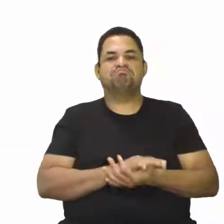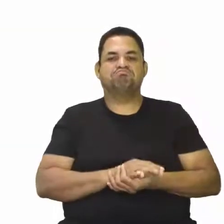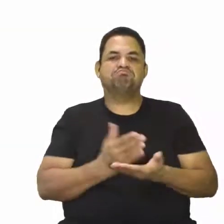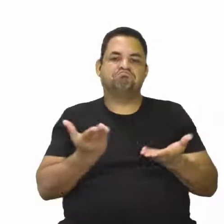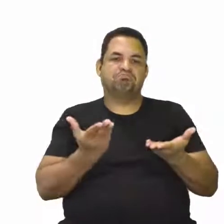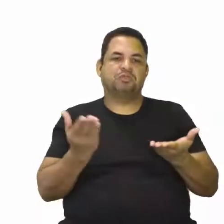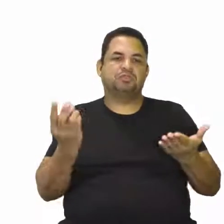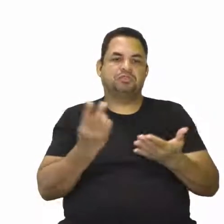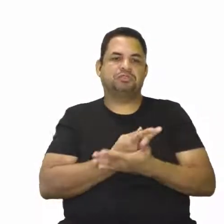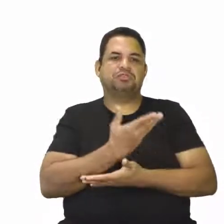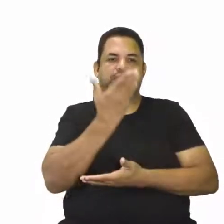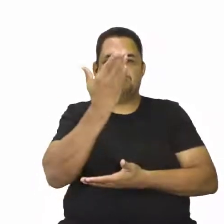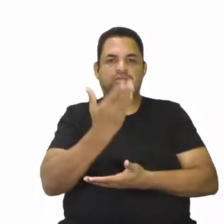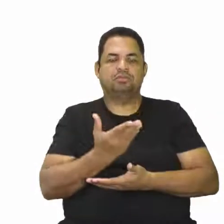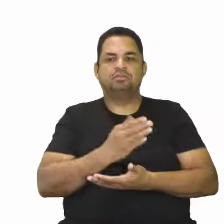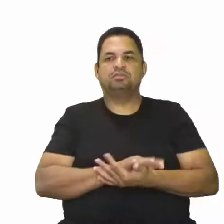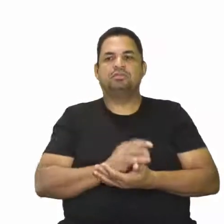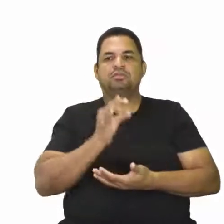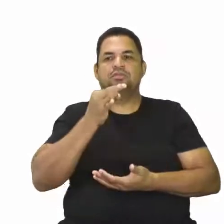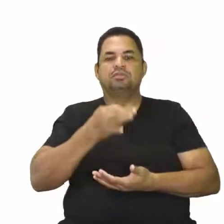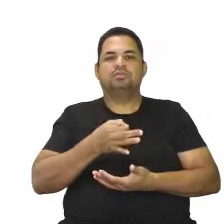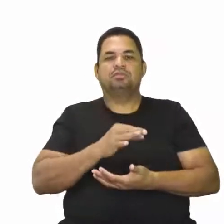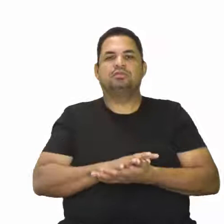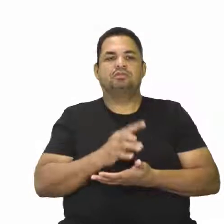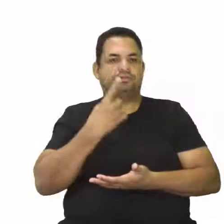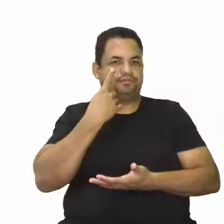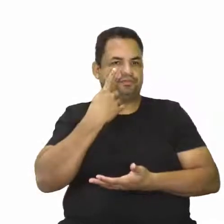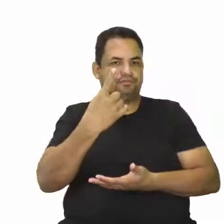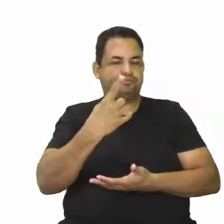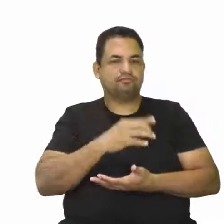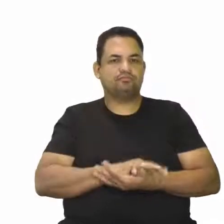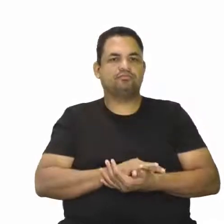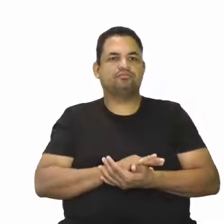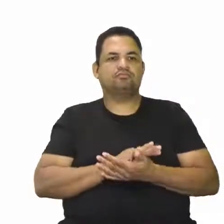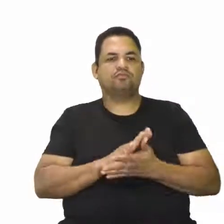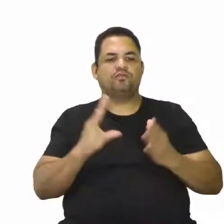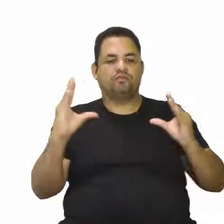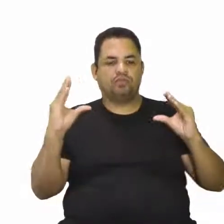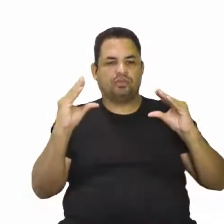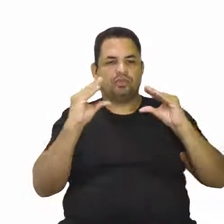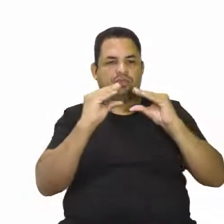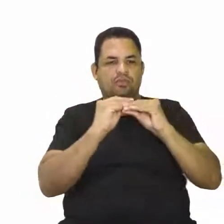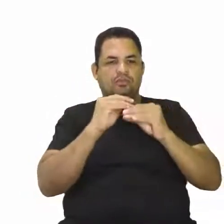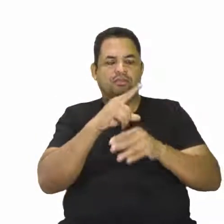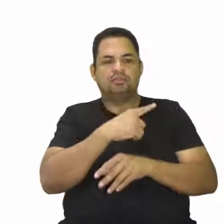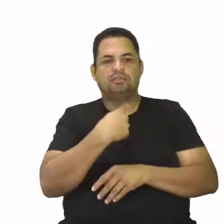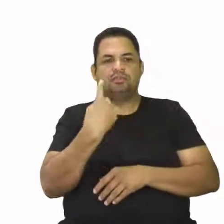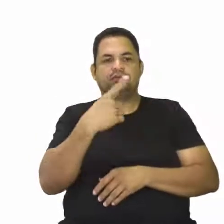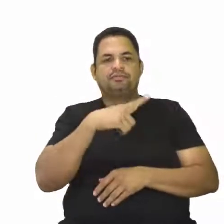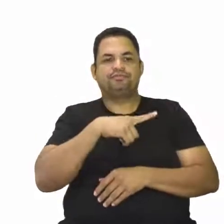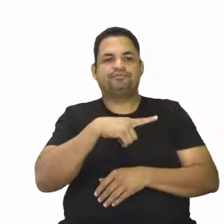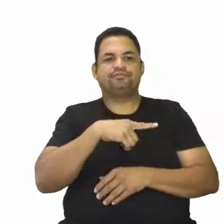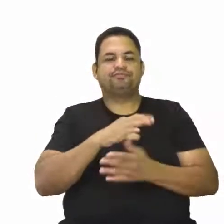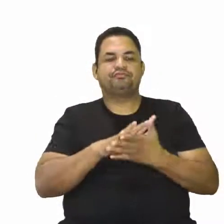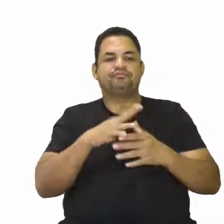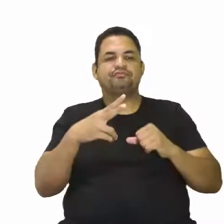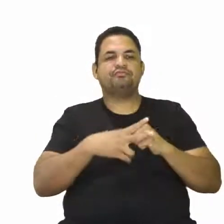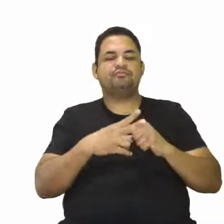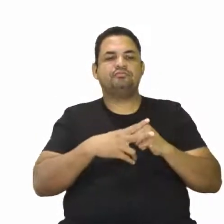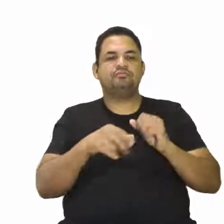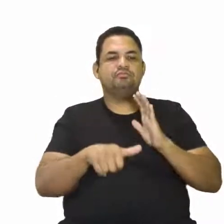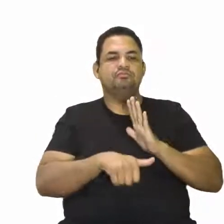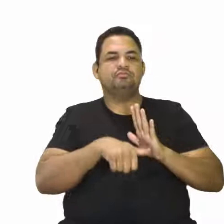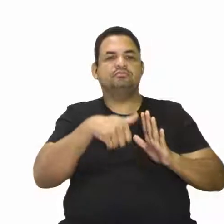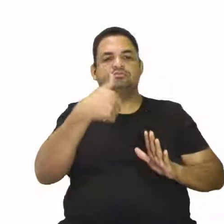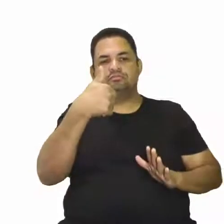desta forma, certo? Observem aqui um resuminho que nós temos. Verbos da